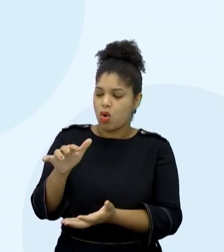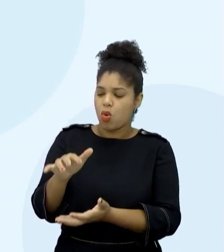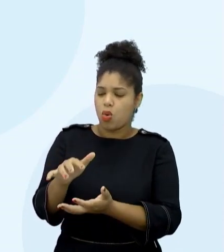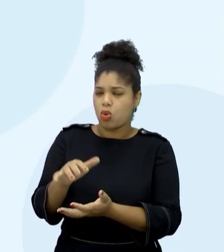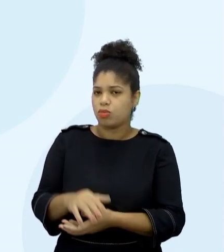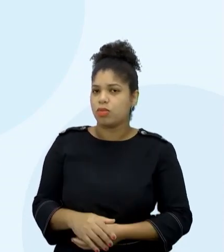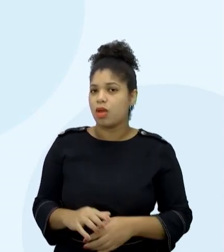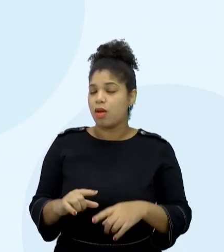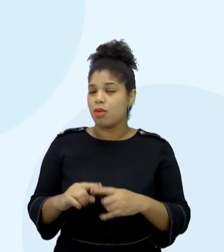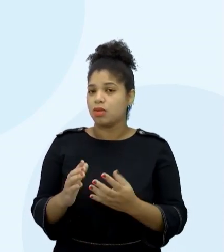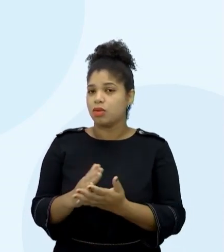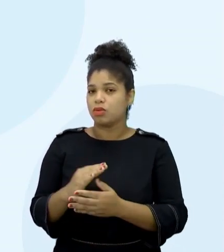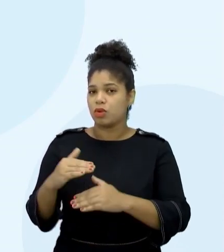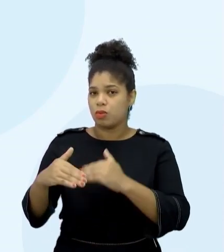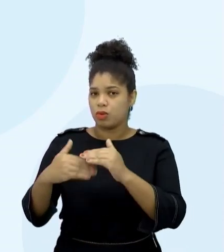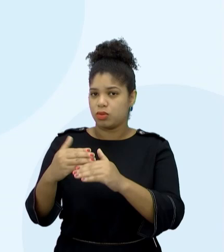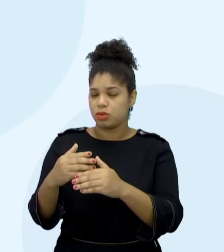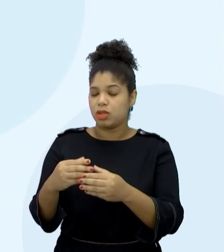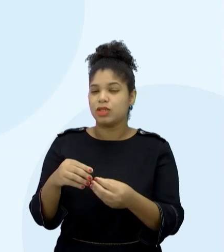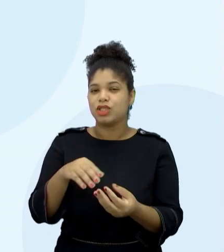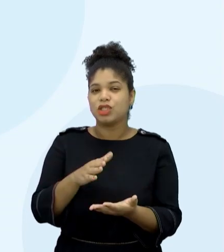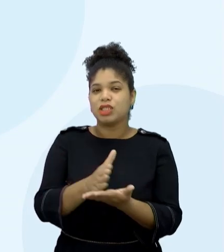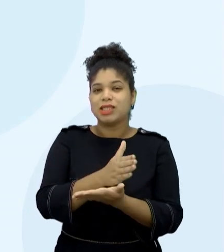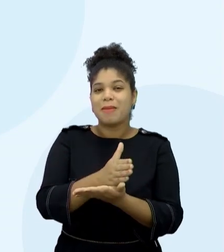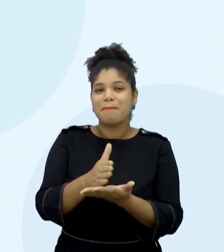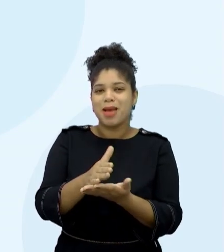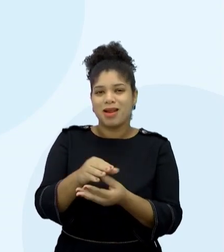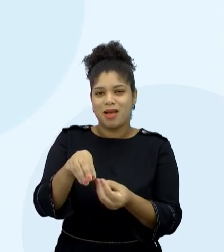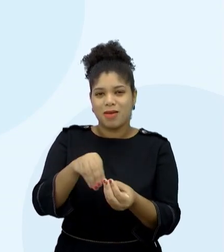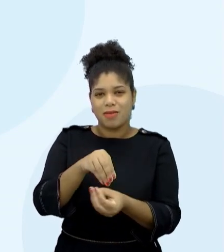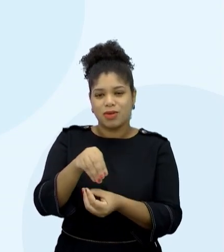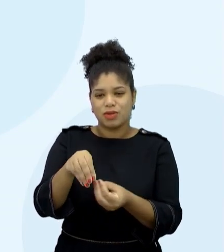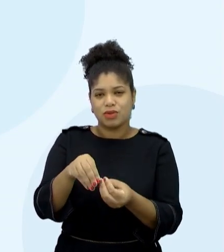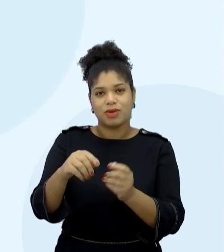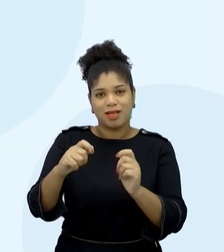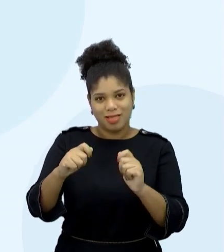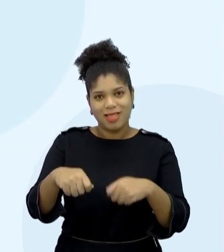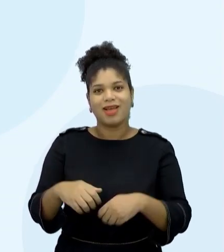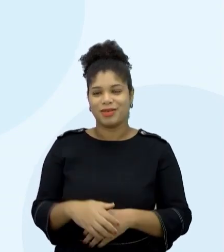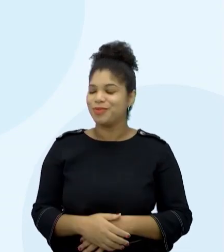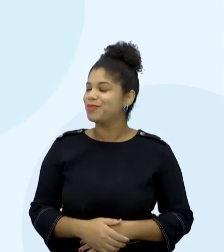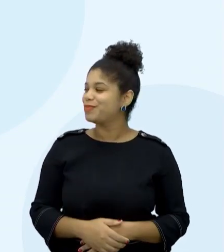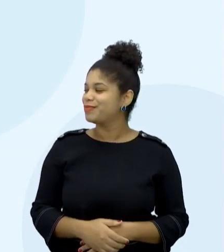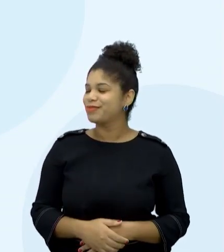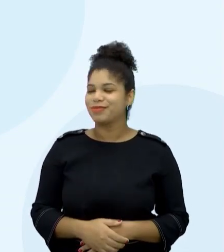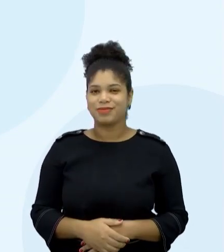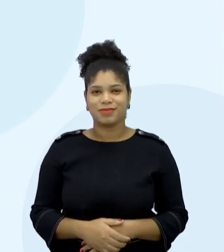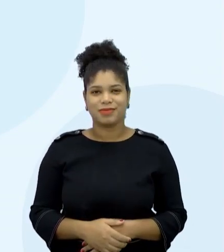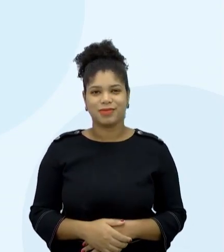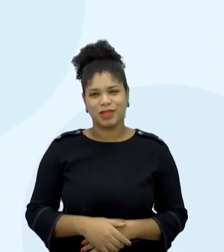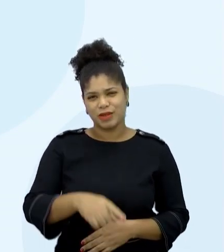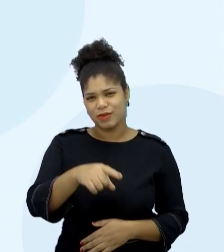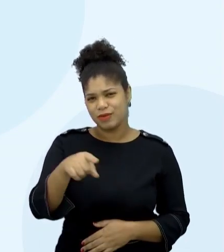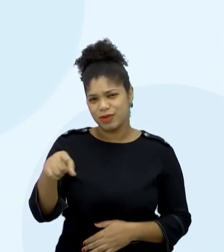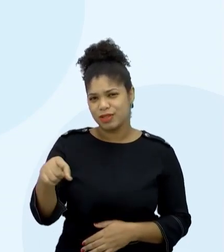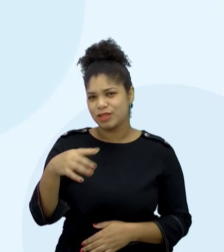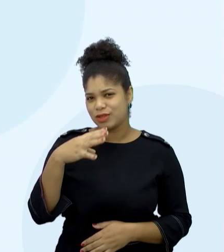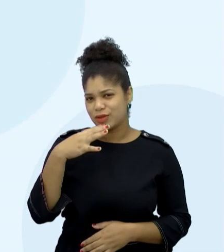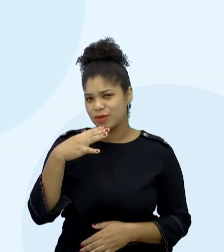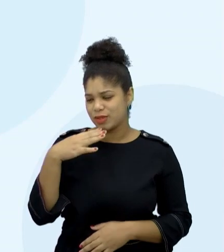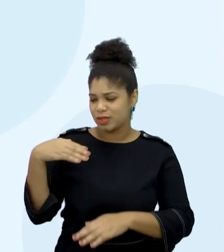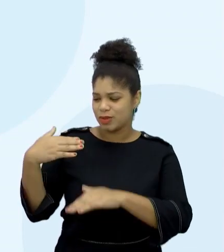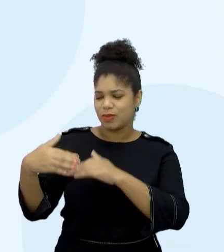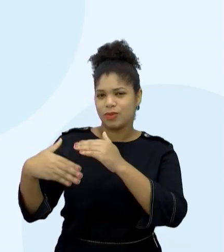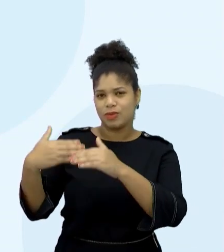os processos de separação de mistura no mais das vezes, né? E aí, você conhece algum